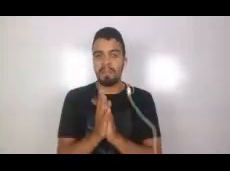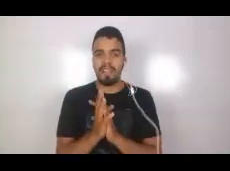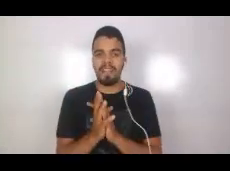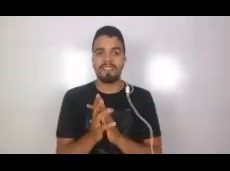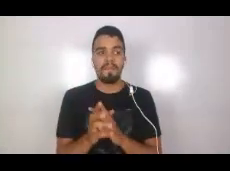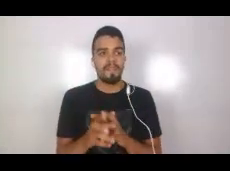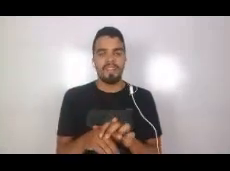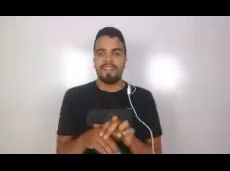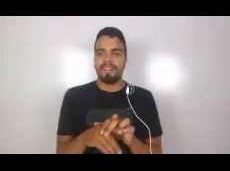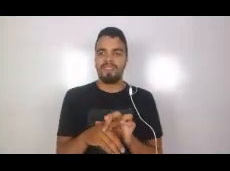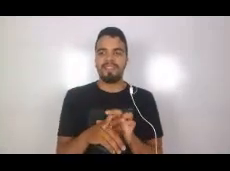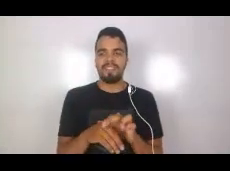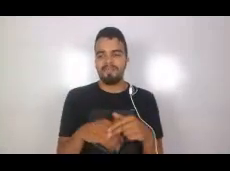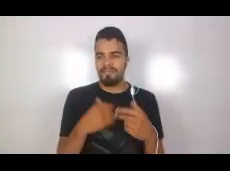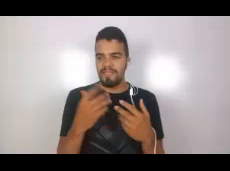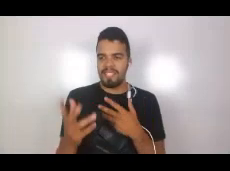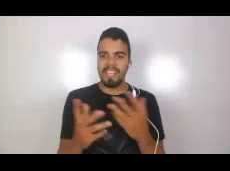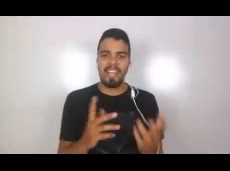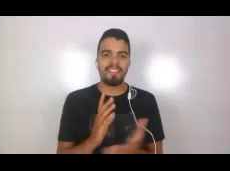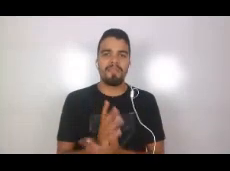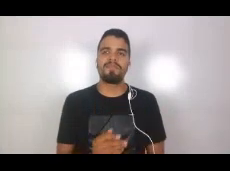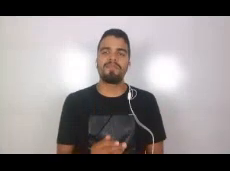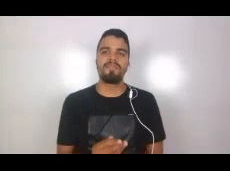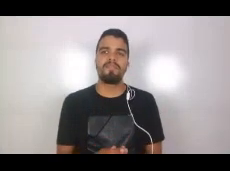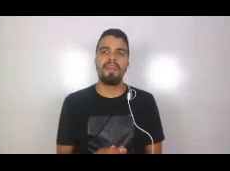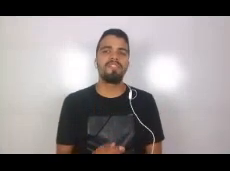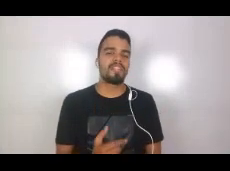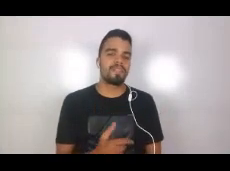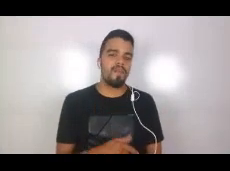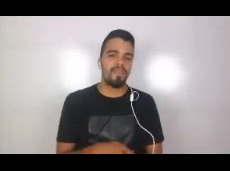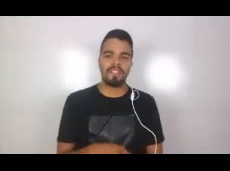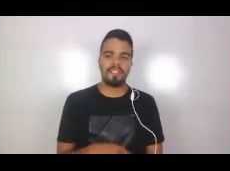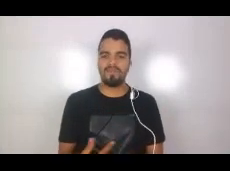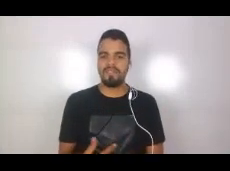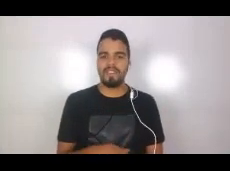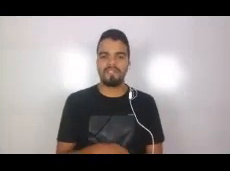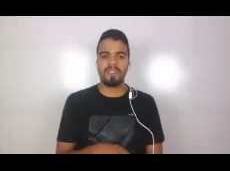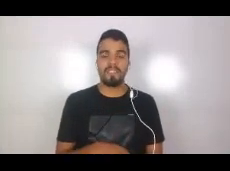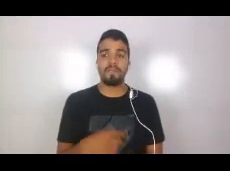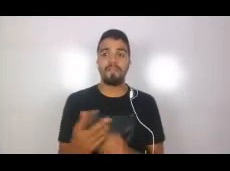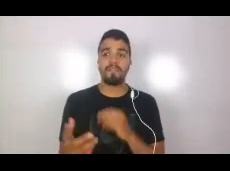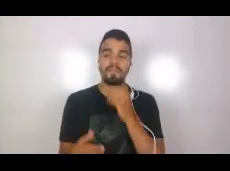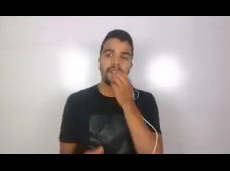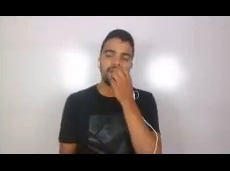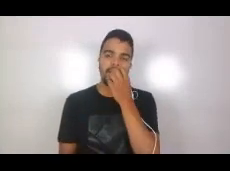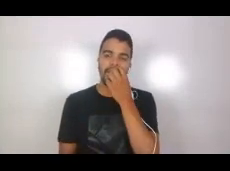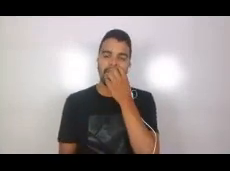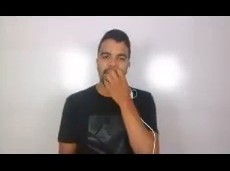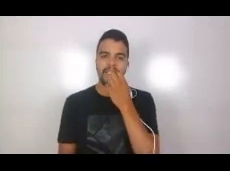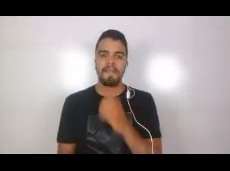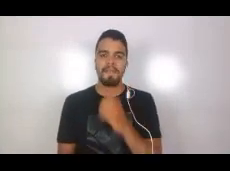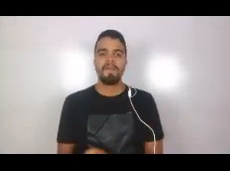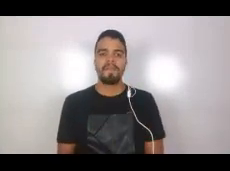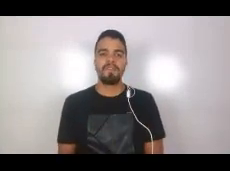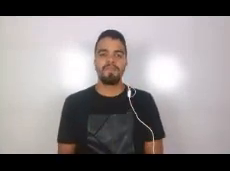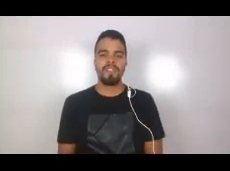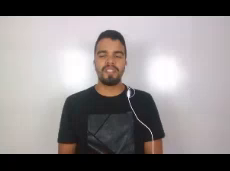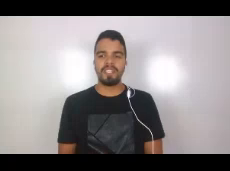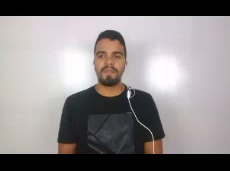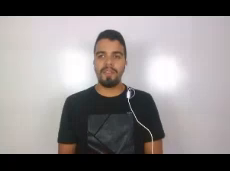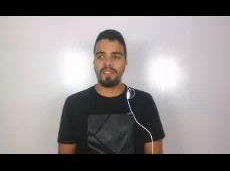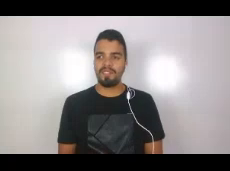os vocabulários, nós selecionamos os meios de transporte, as cores, os vestuários, as profissões mais utilizadas.